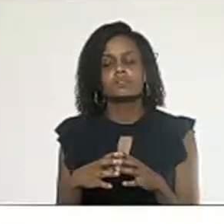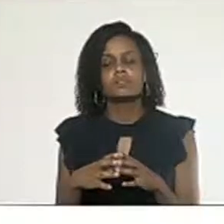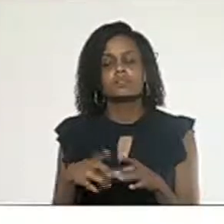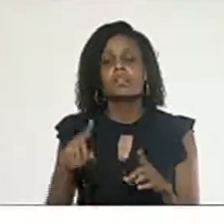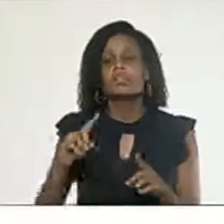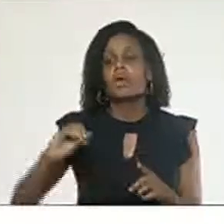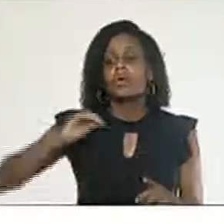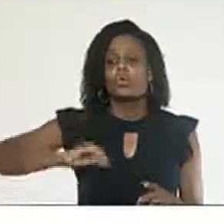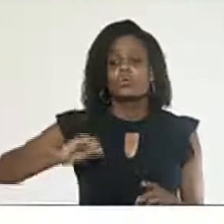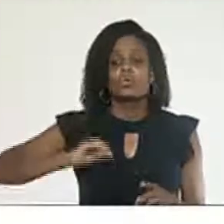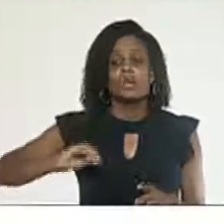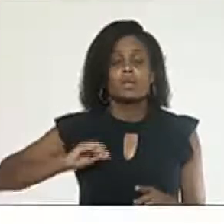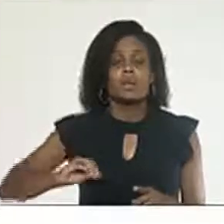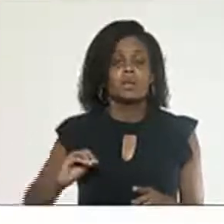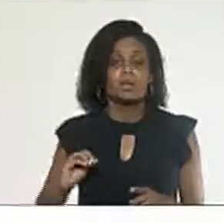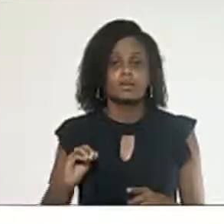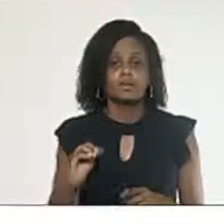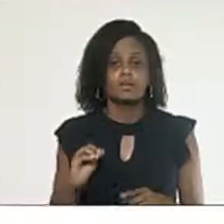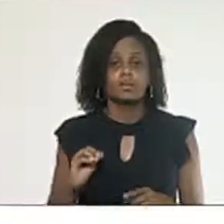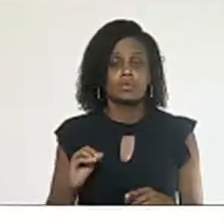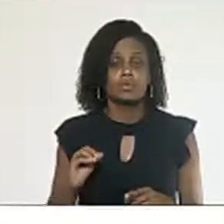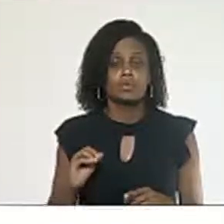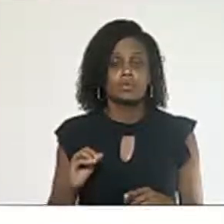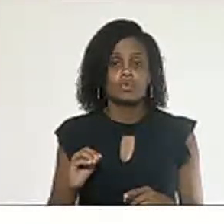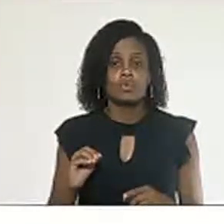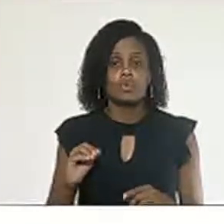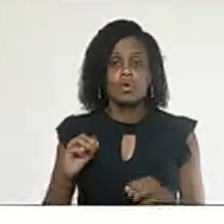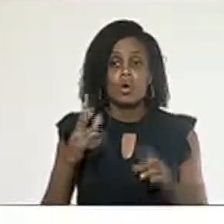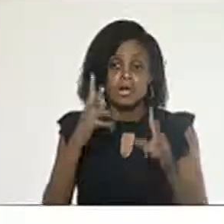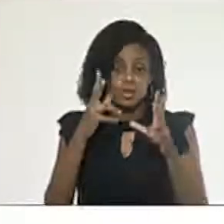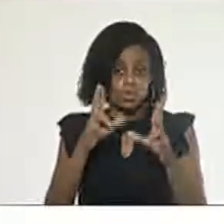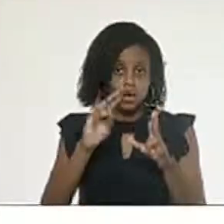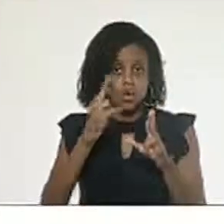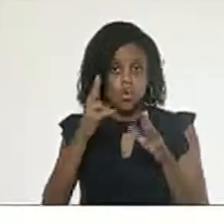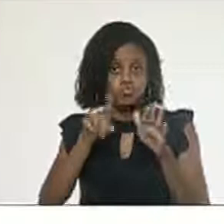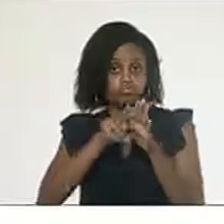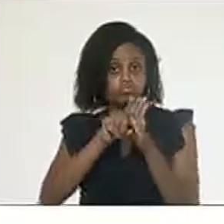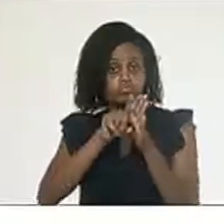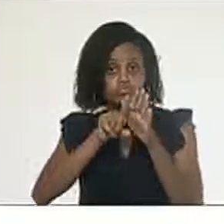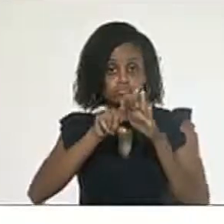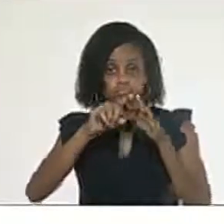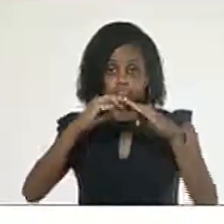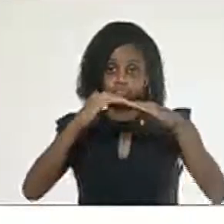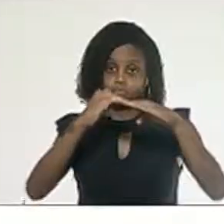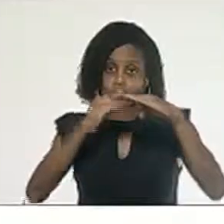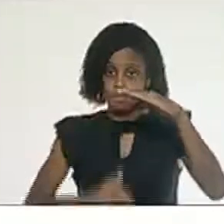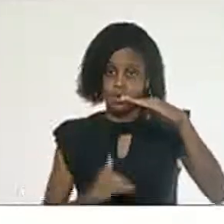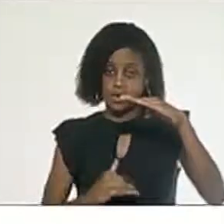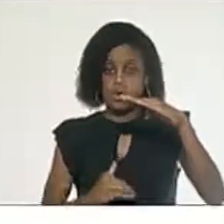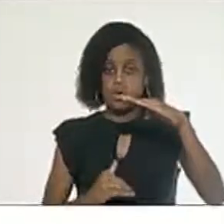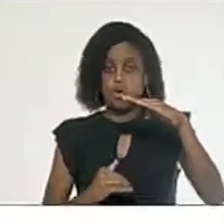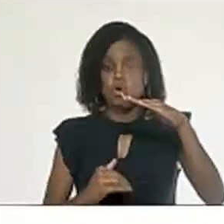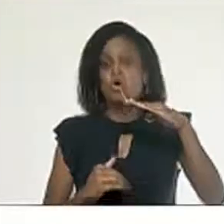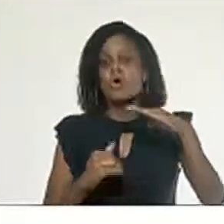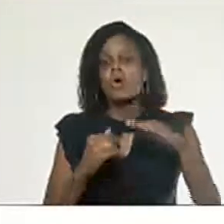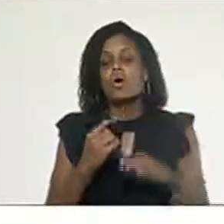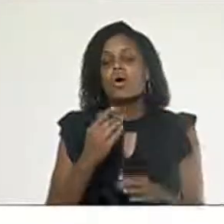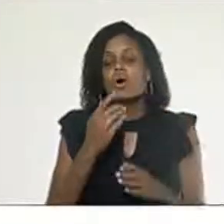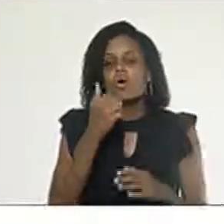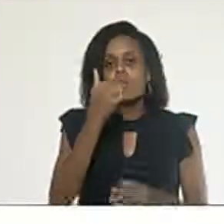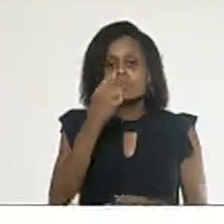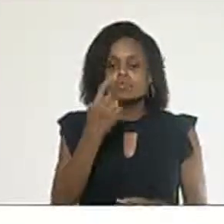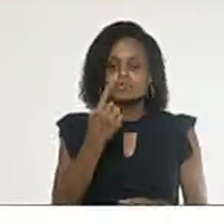per capita igual ou inferior a 1/4 de salário mínimo. As mulheres, senhor